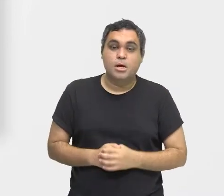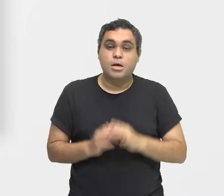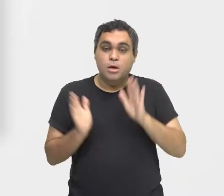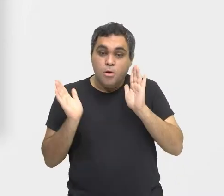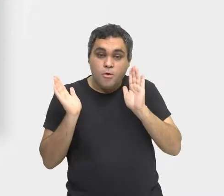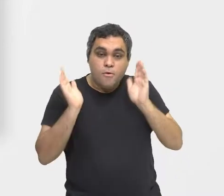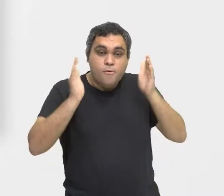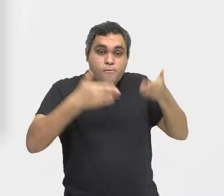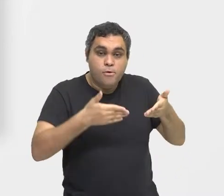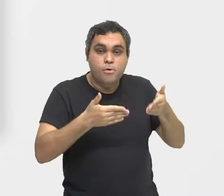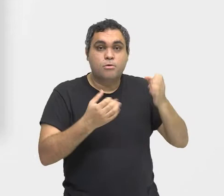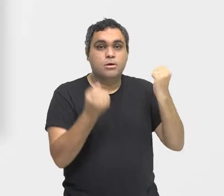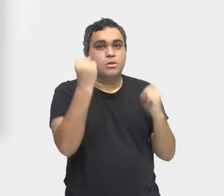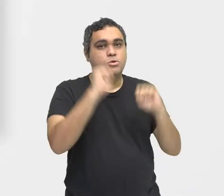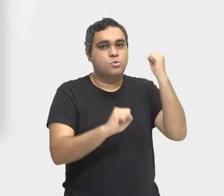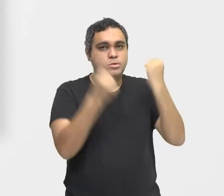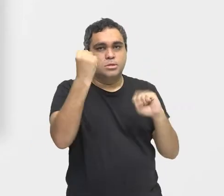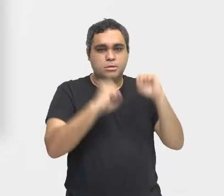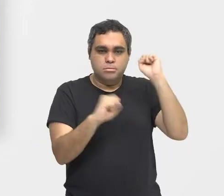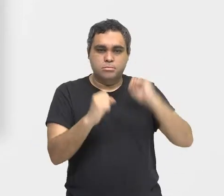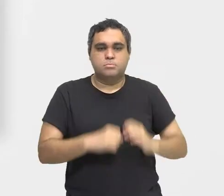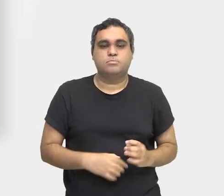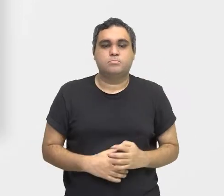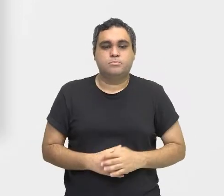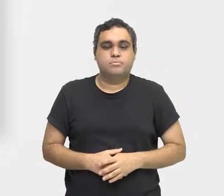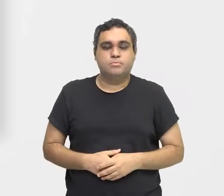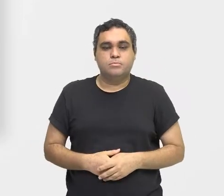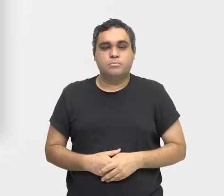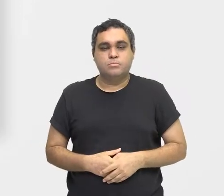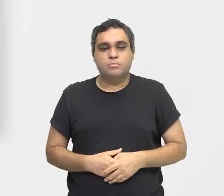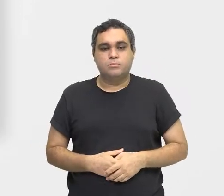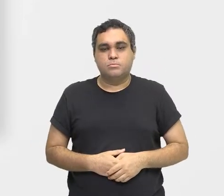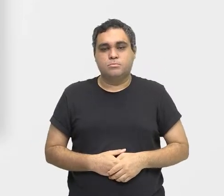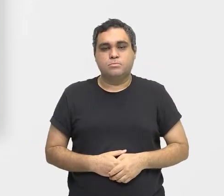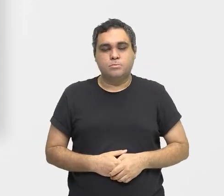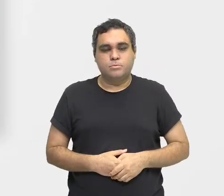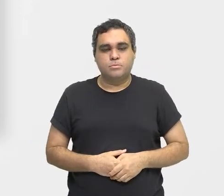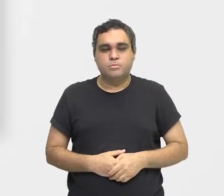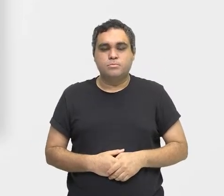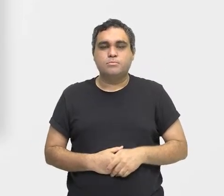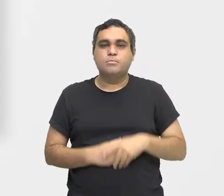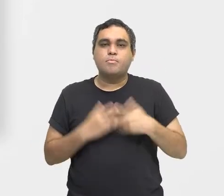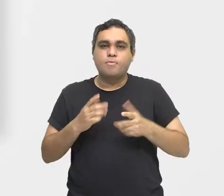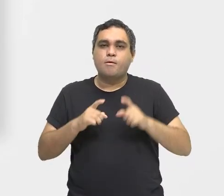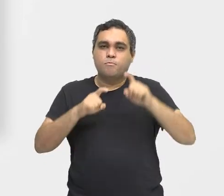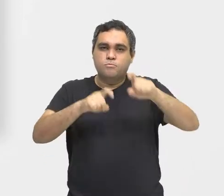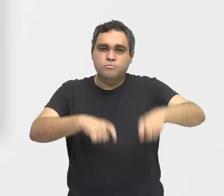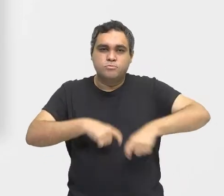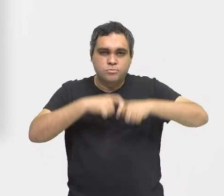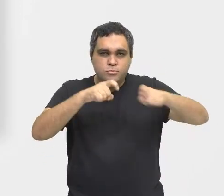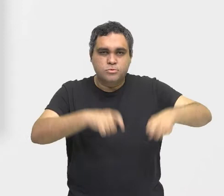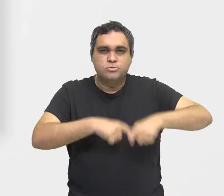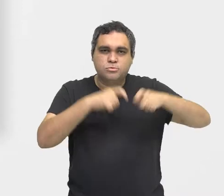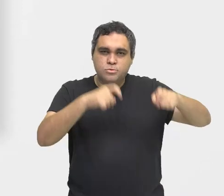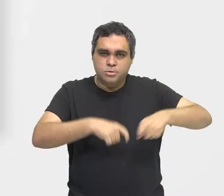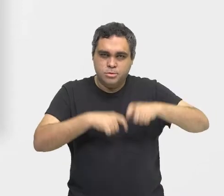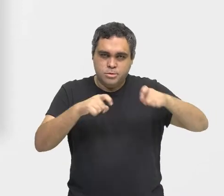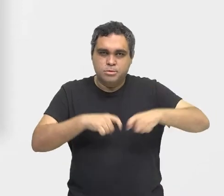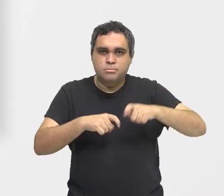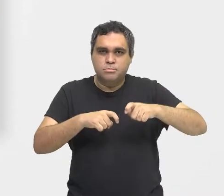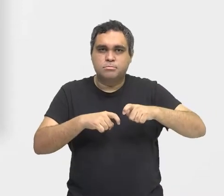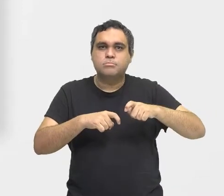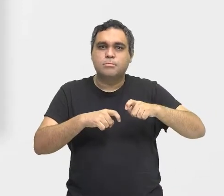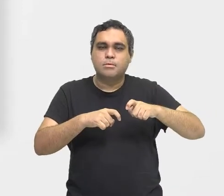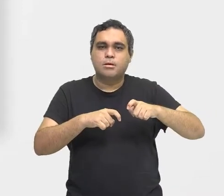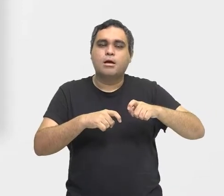direcionando unicamente para a indústria. A gente observa que esse processo da agroindústria, o agronegócio, acabou ajudando,